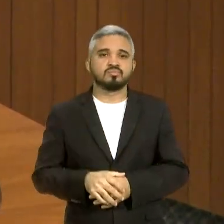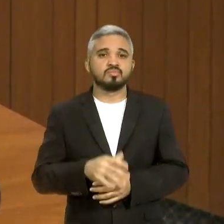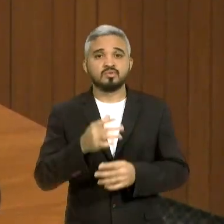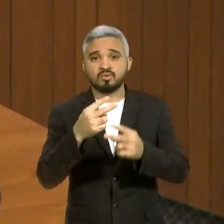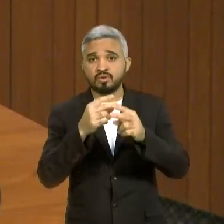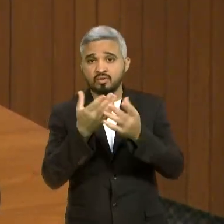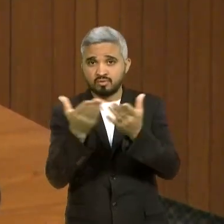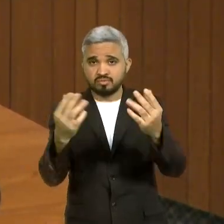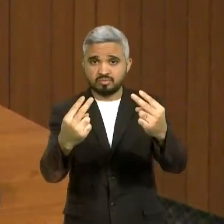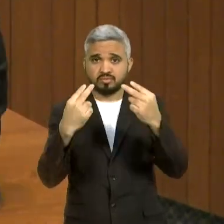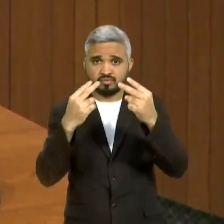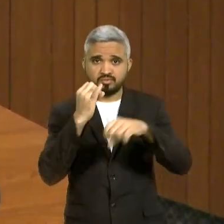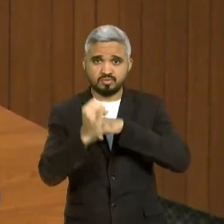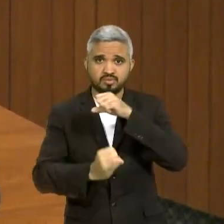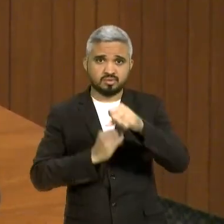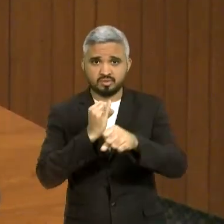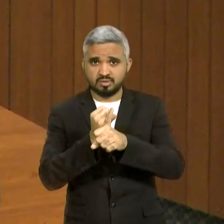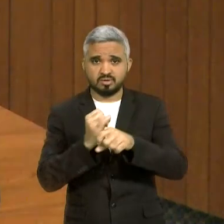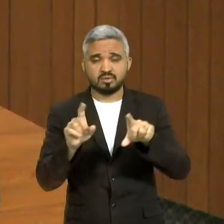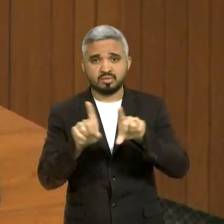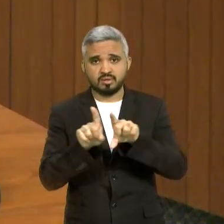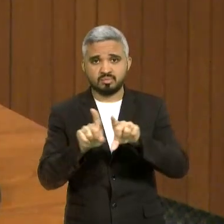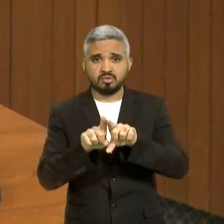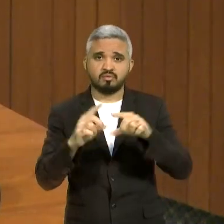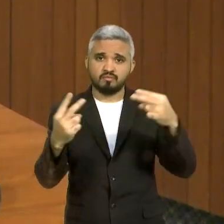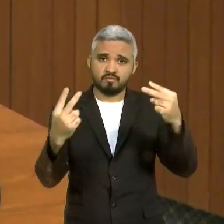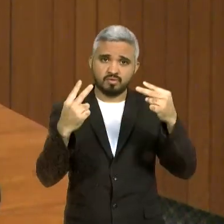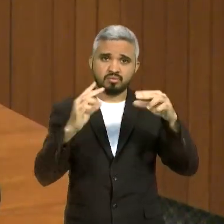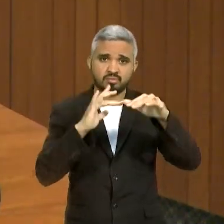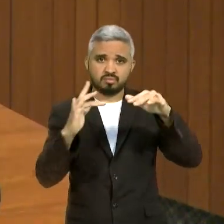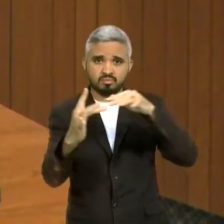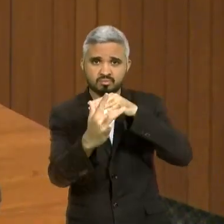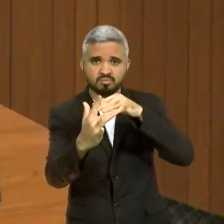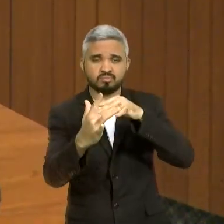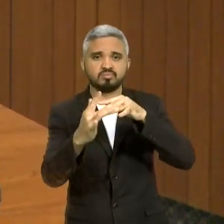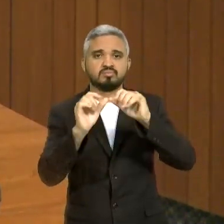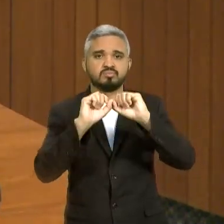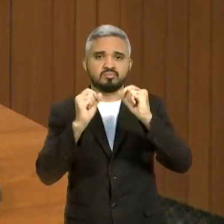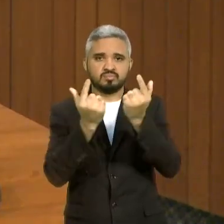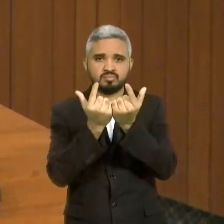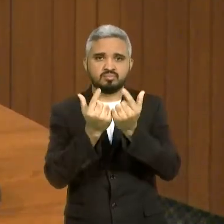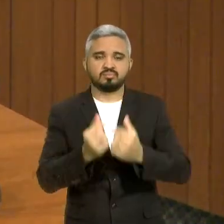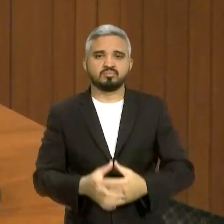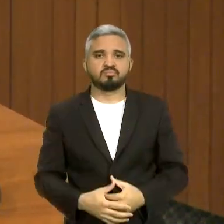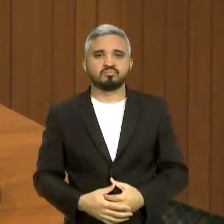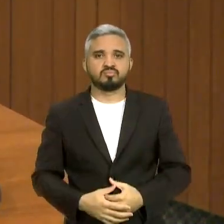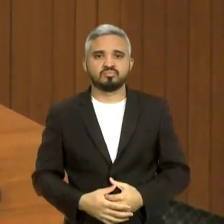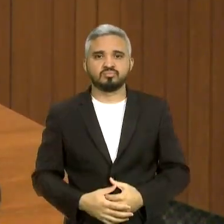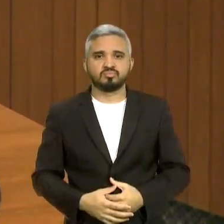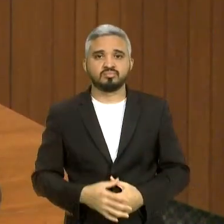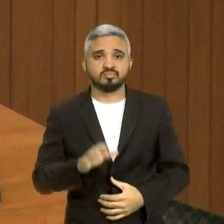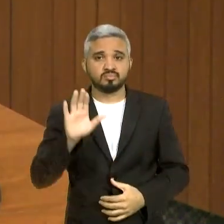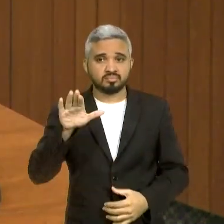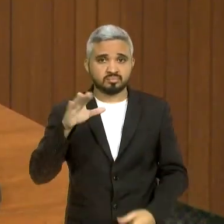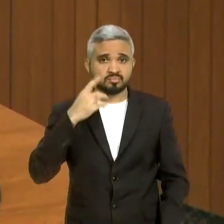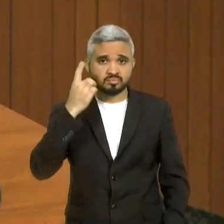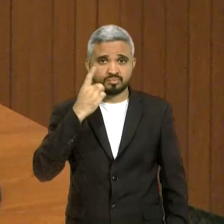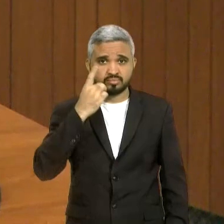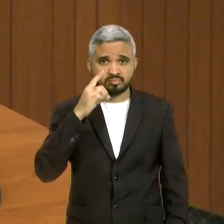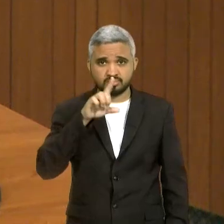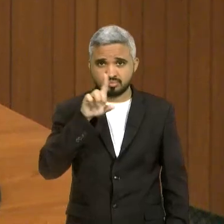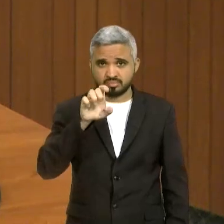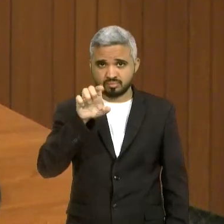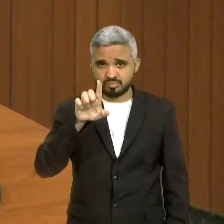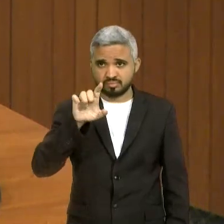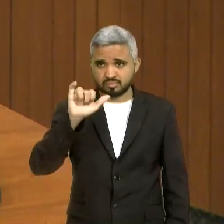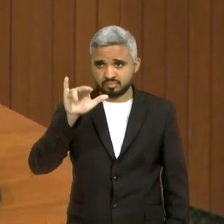pelas redes de comunicação da TV Assembleia. Deputado Zé Inácio, subo hoje à tribuna aqui para comemorar o novo